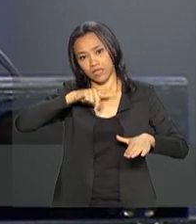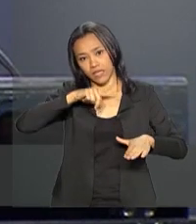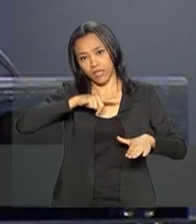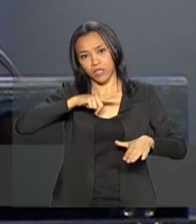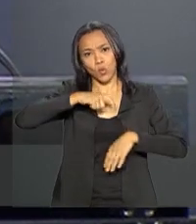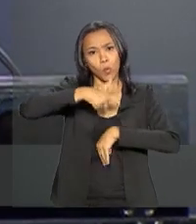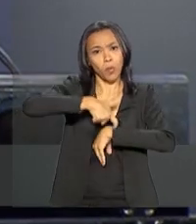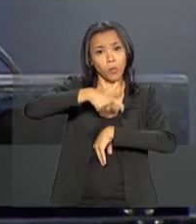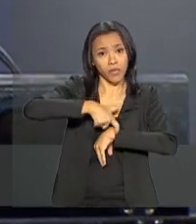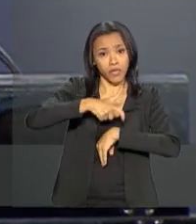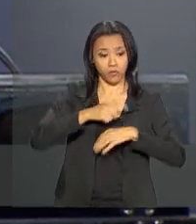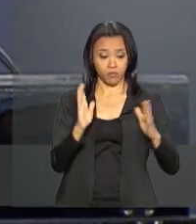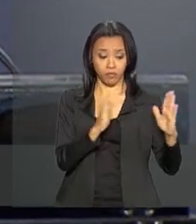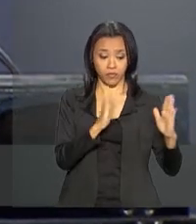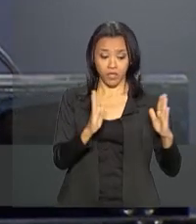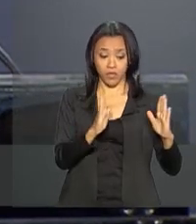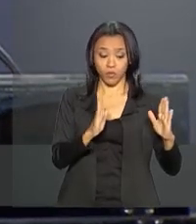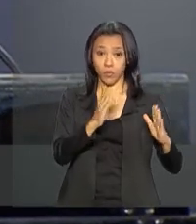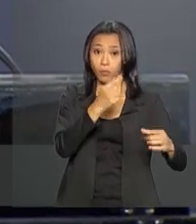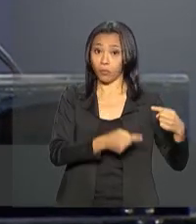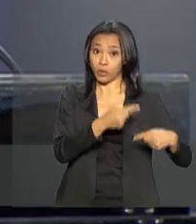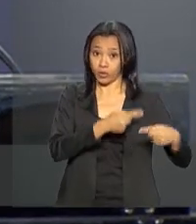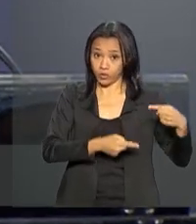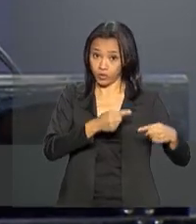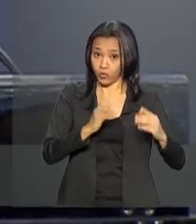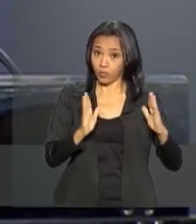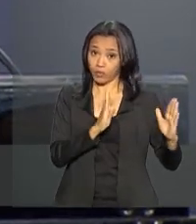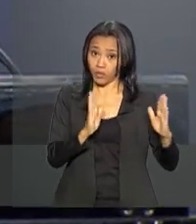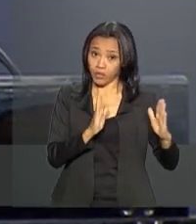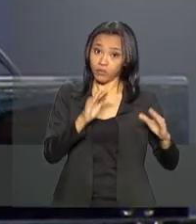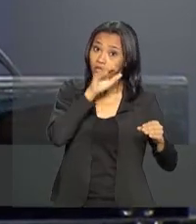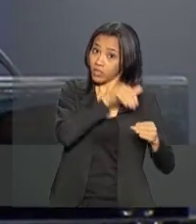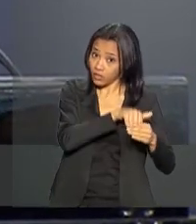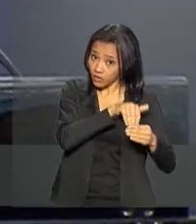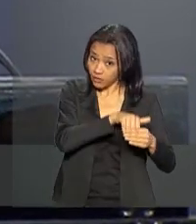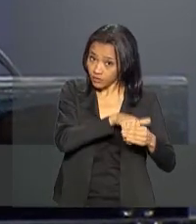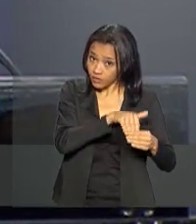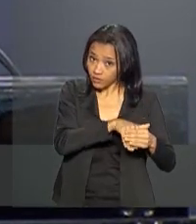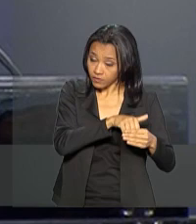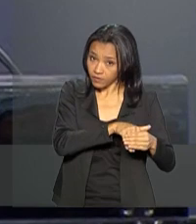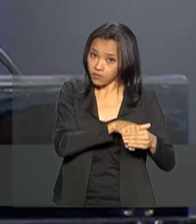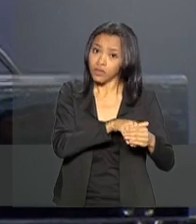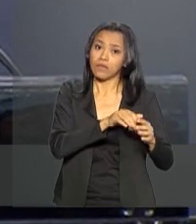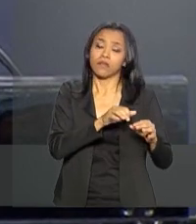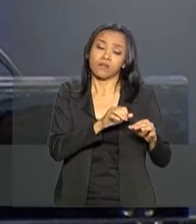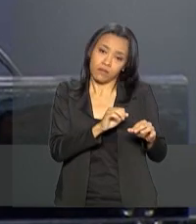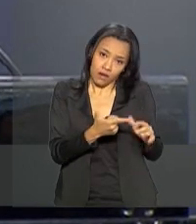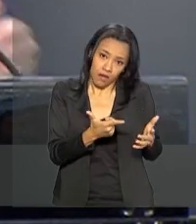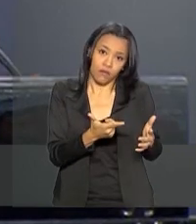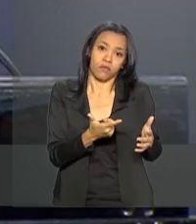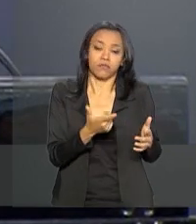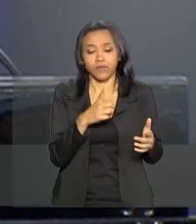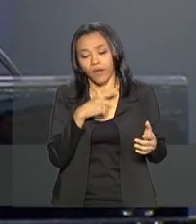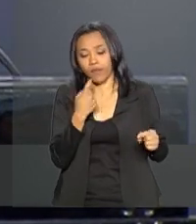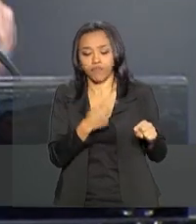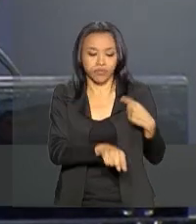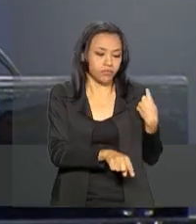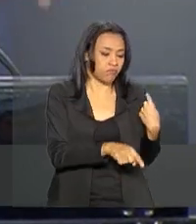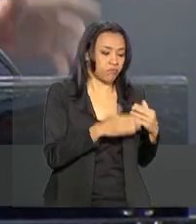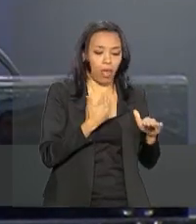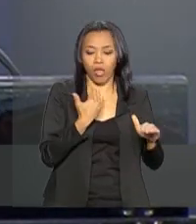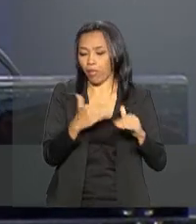momento político eleitoral, que é o momento que antecede a eleição. Daí, é claro, há controvérsia,